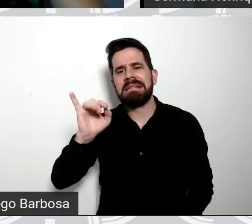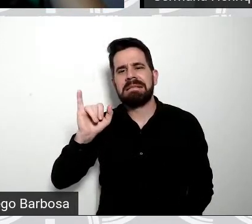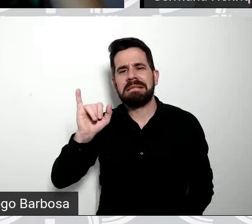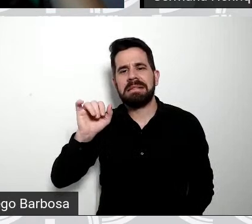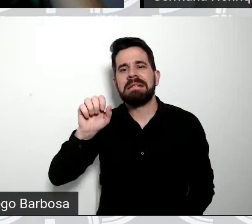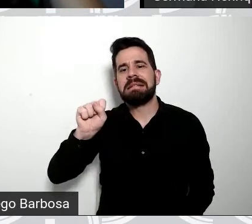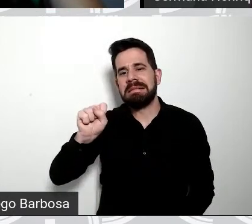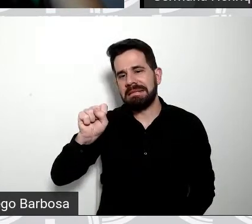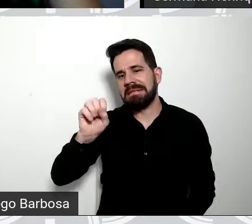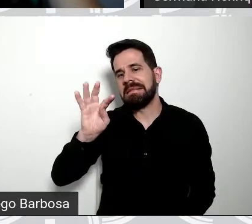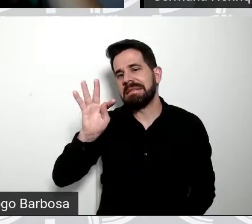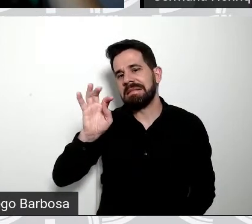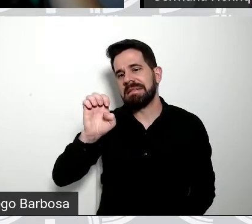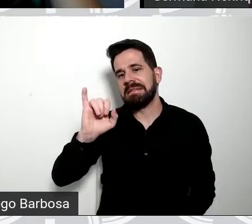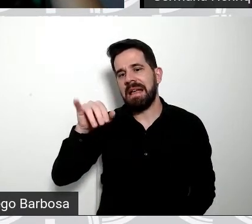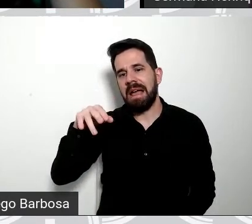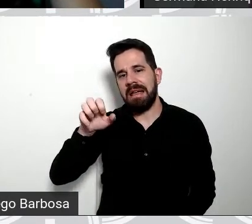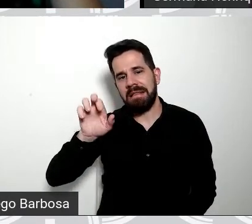entre outros.